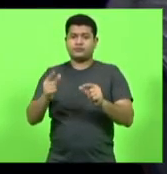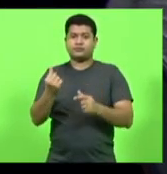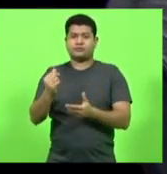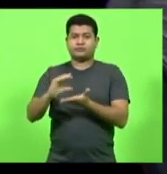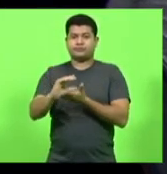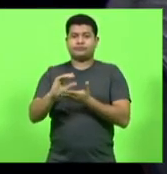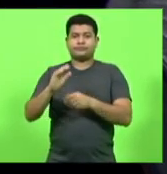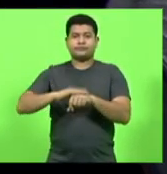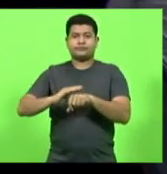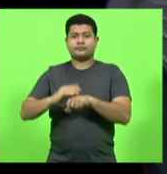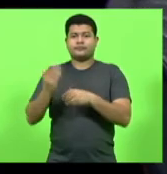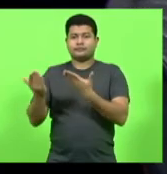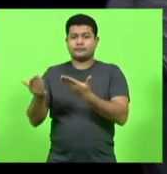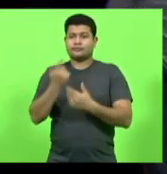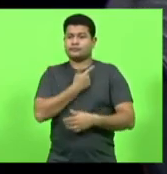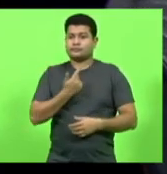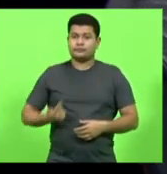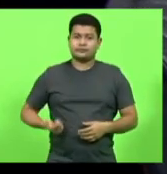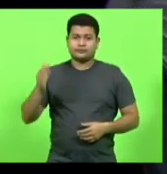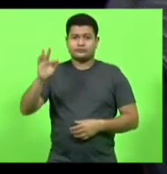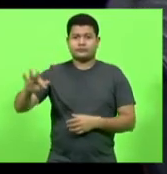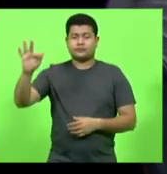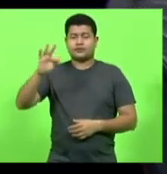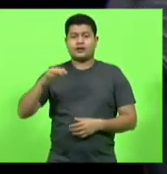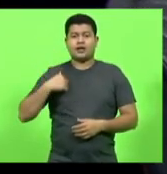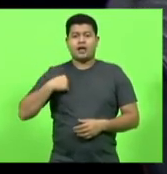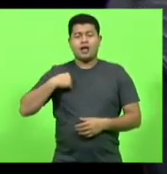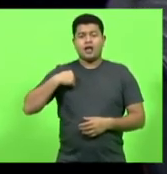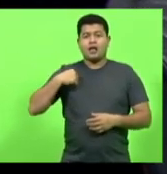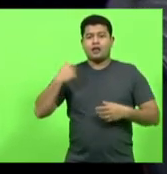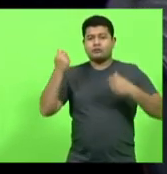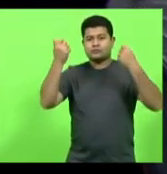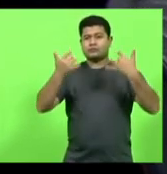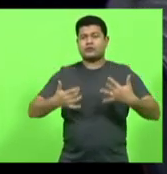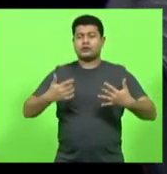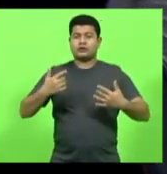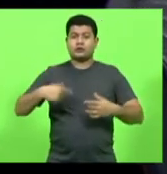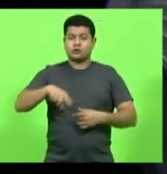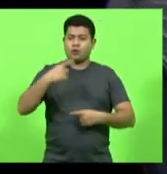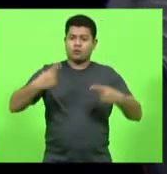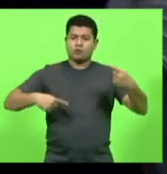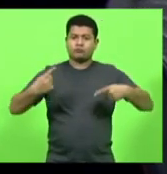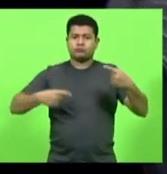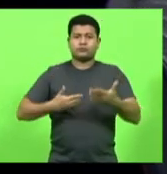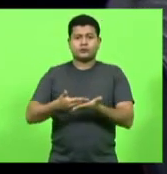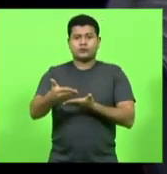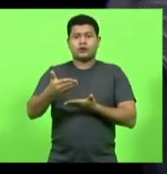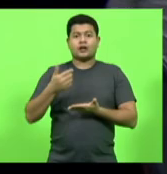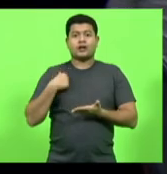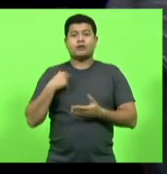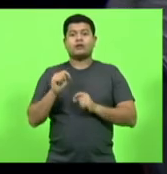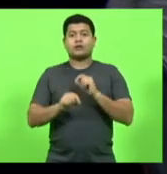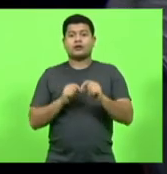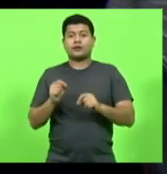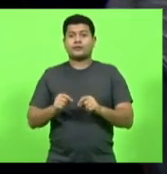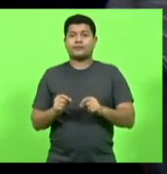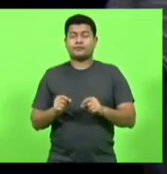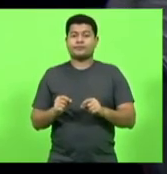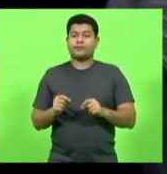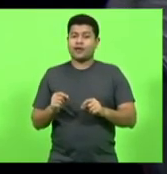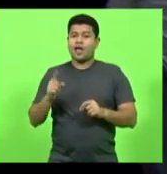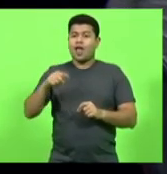fizemos o debate aqui, eu levantava a preocupação com a precedência que nós estamos